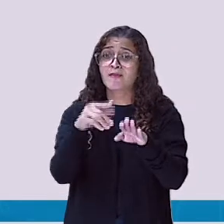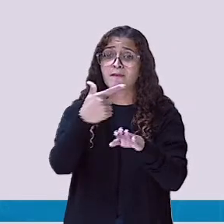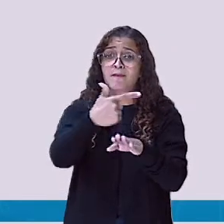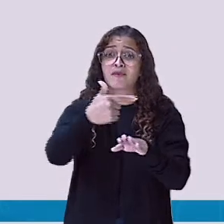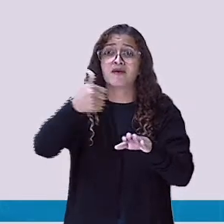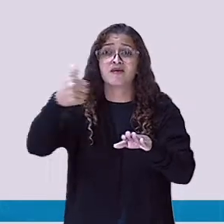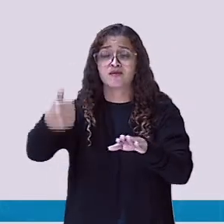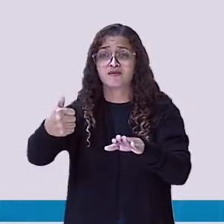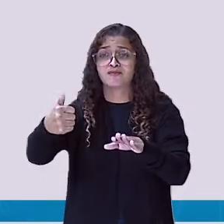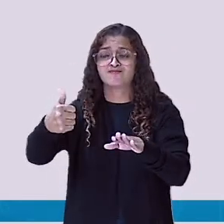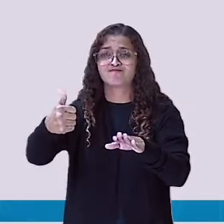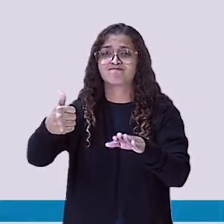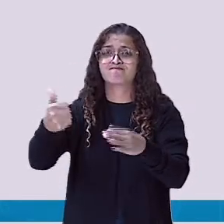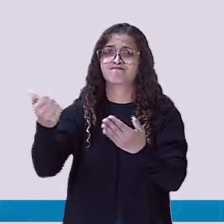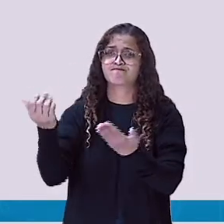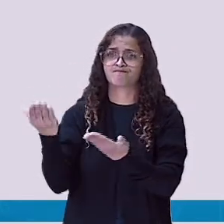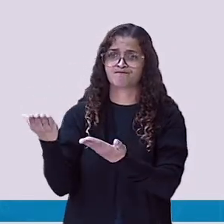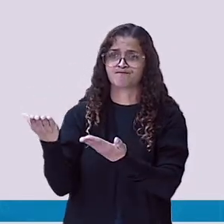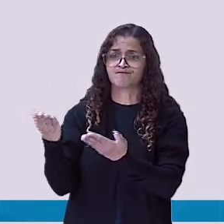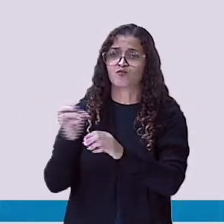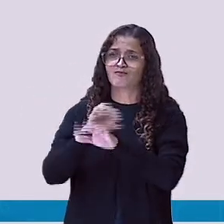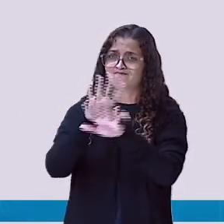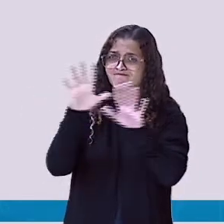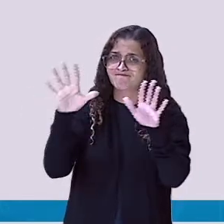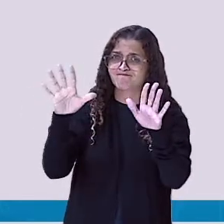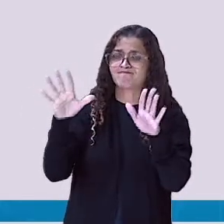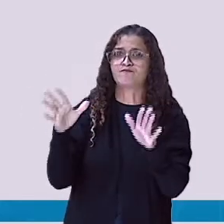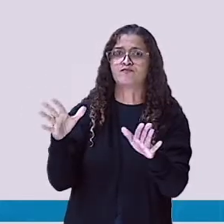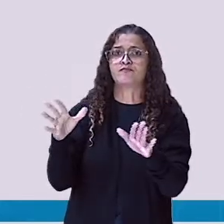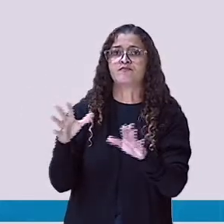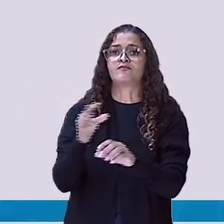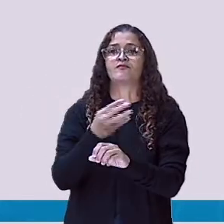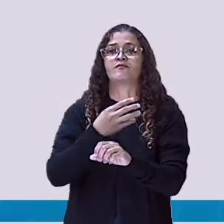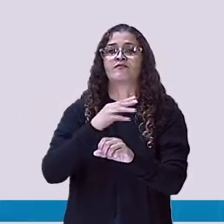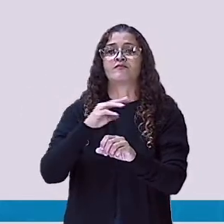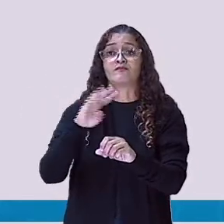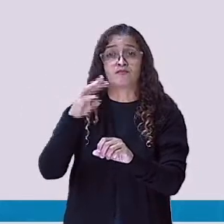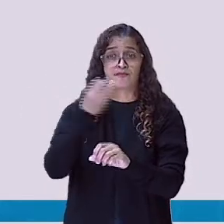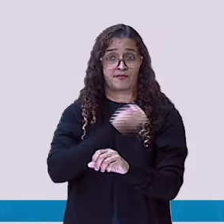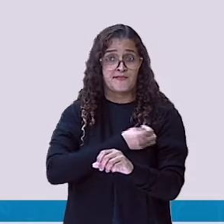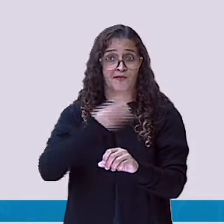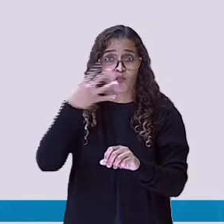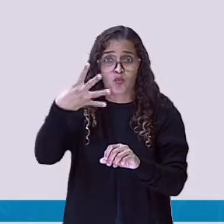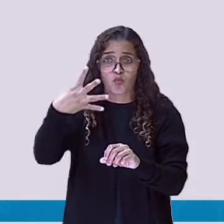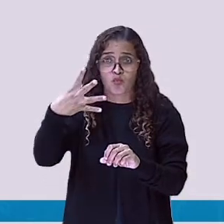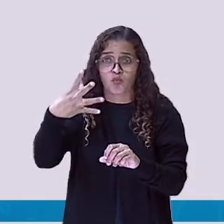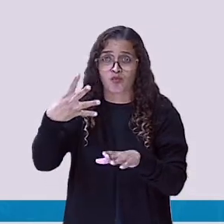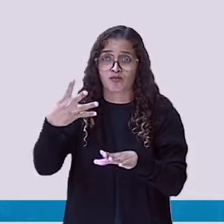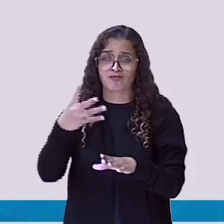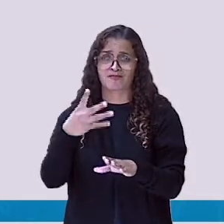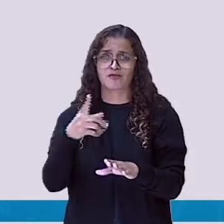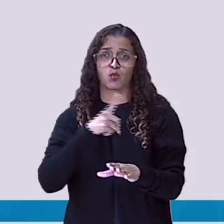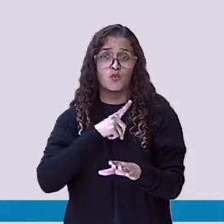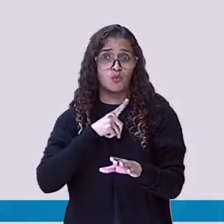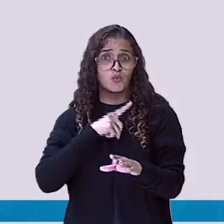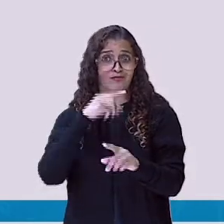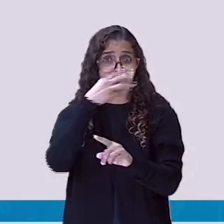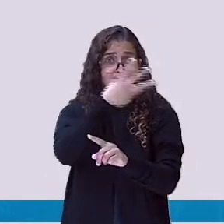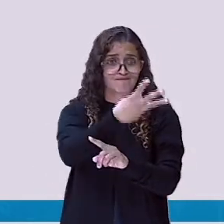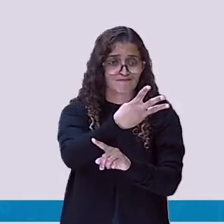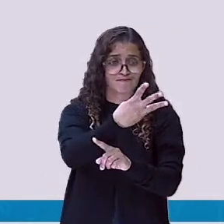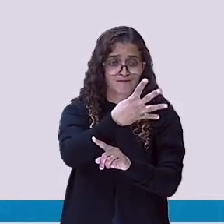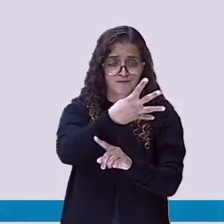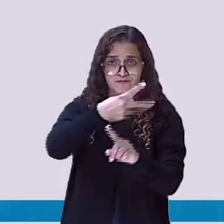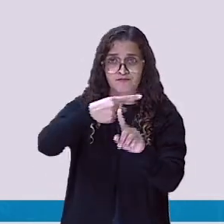21 da mesma forma. E o 4? Se eu tenho 4, olha, uma